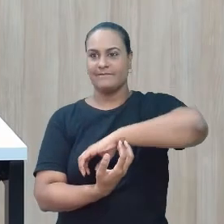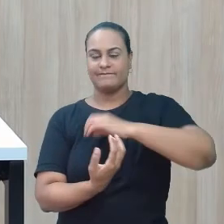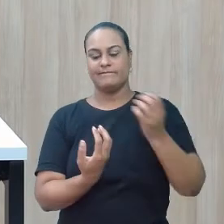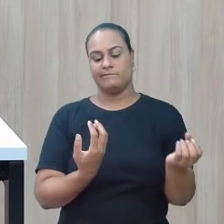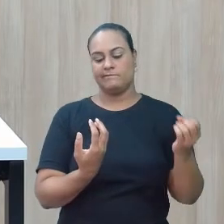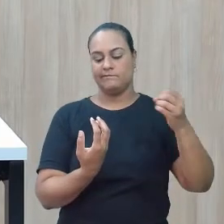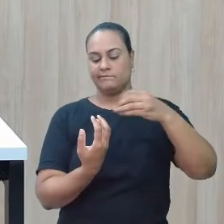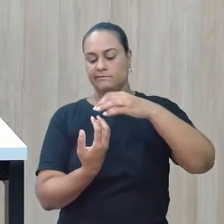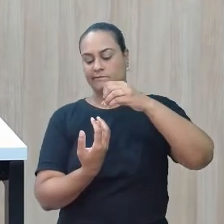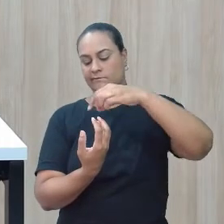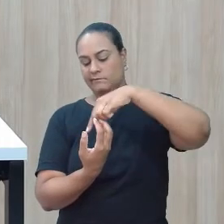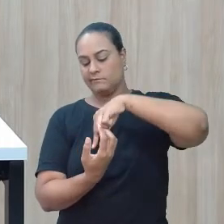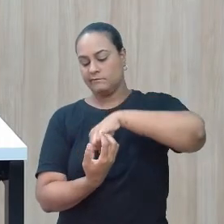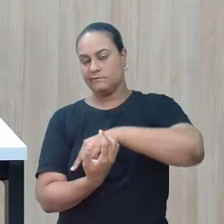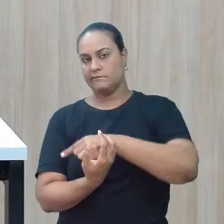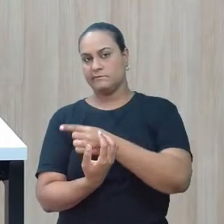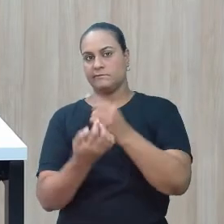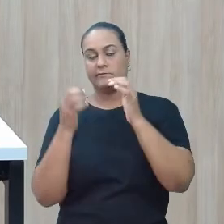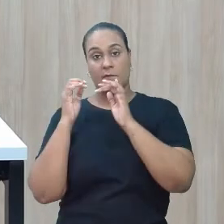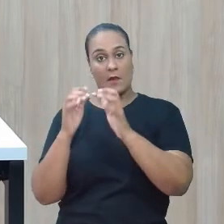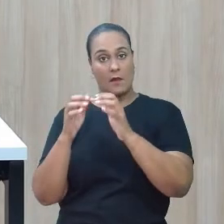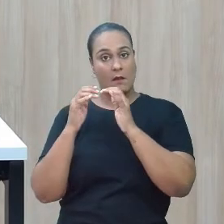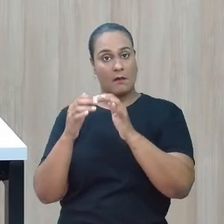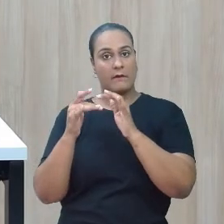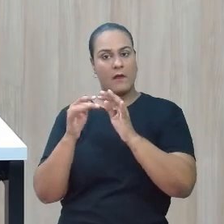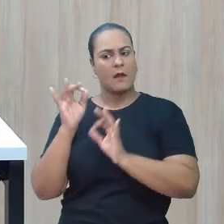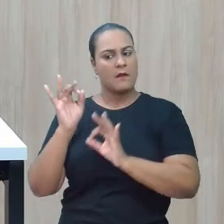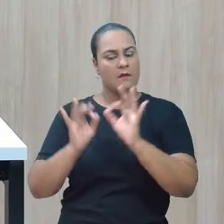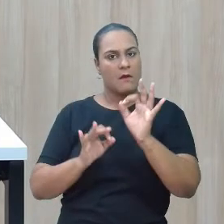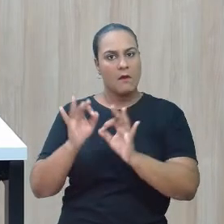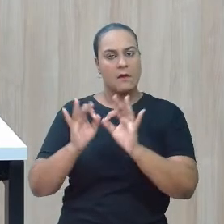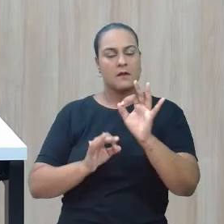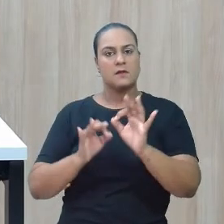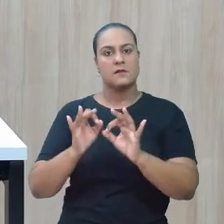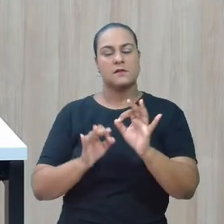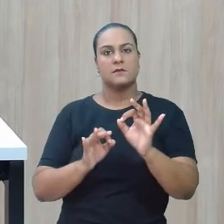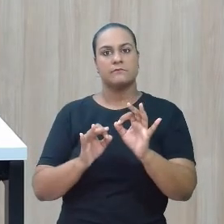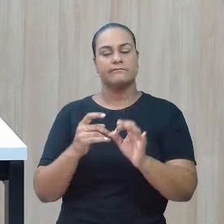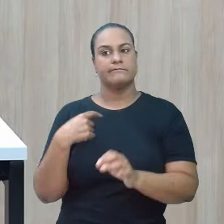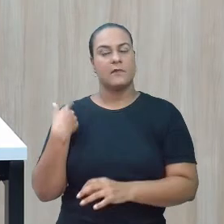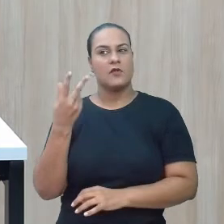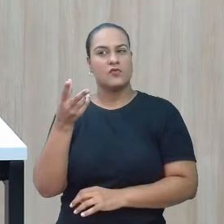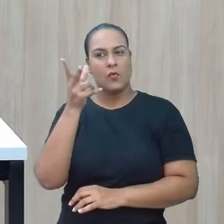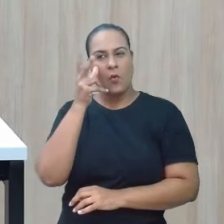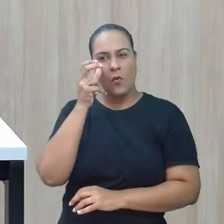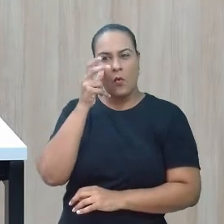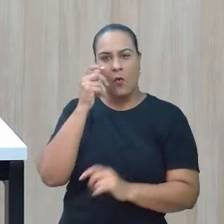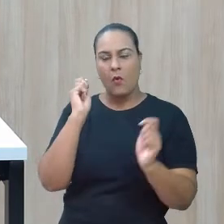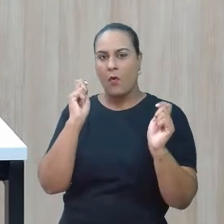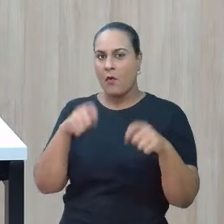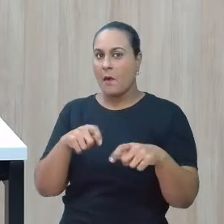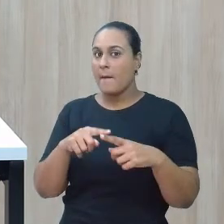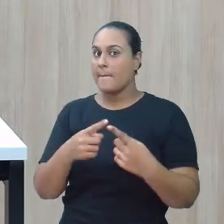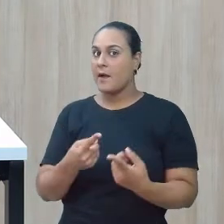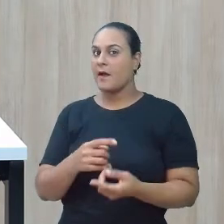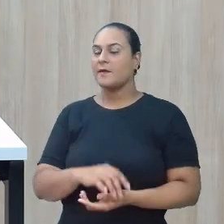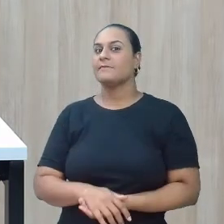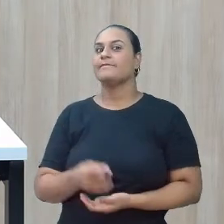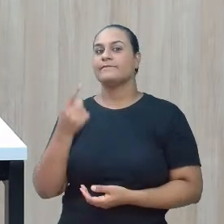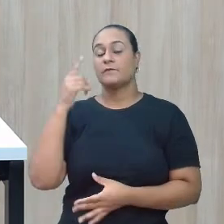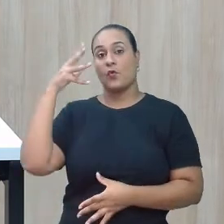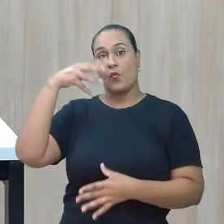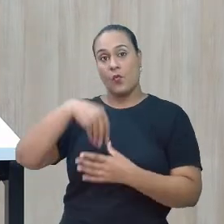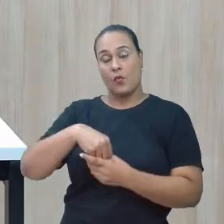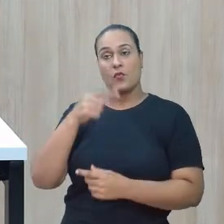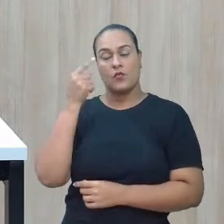a informação e lá no cérebro é que vai consertar. Então, a gente enxerga, mas lá dentro do nosso olho, tudo que a